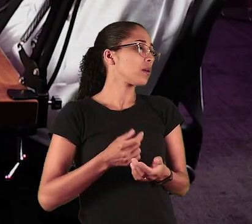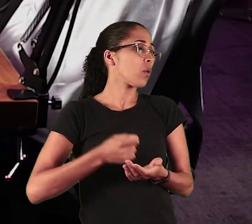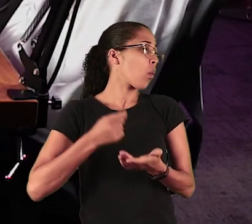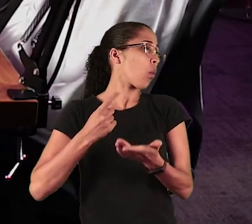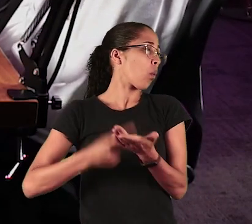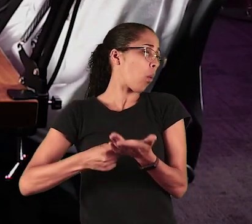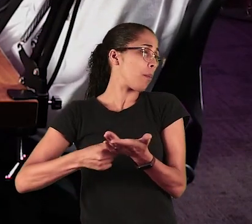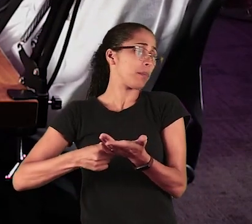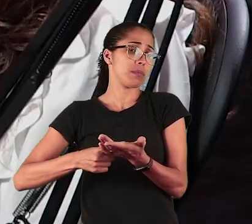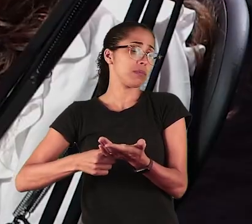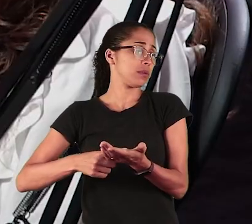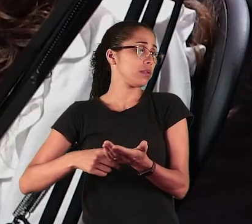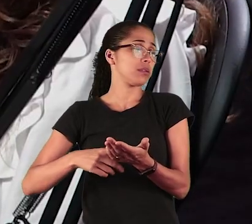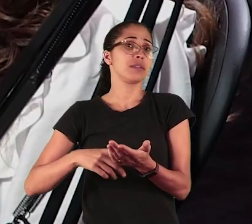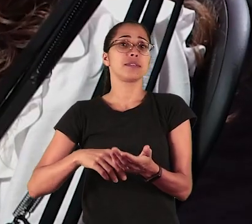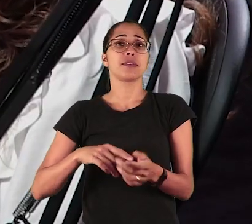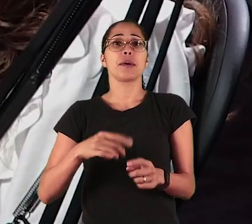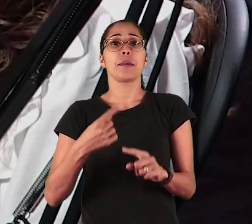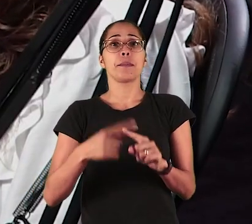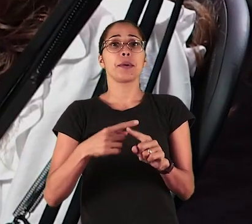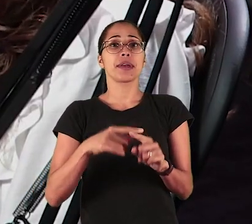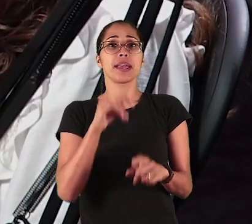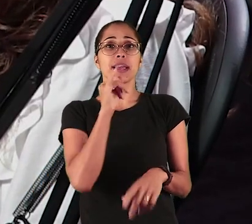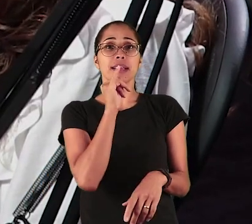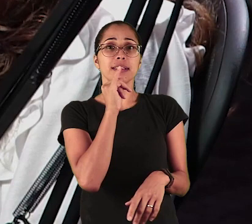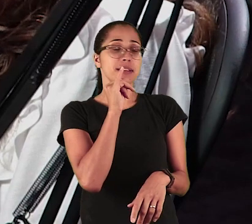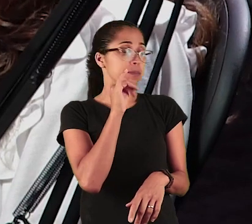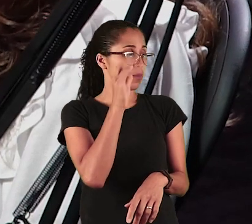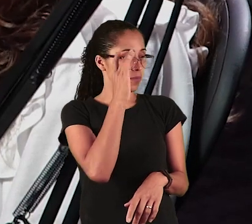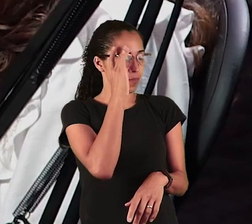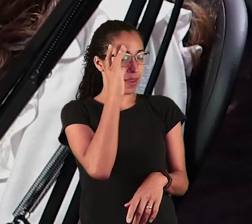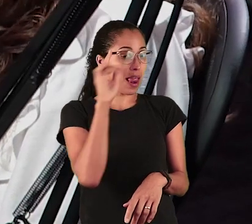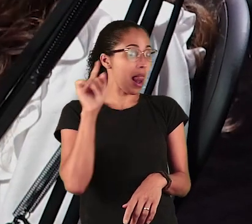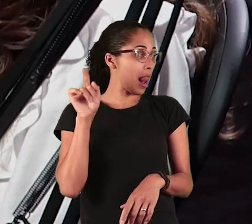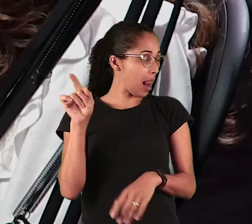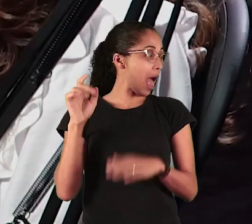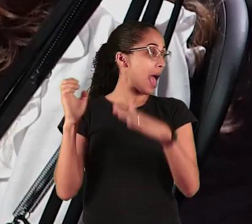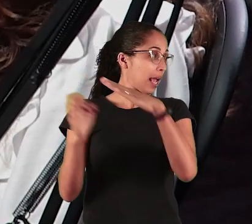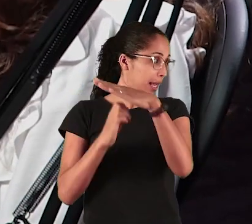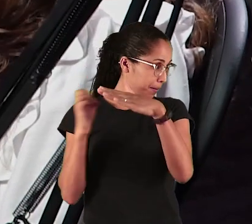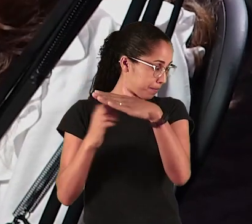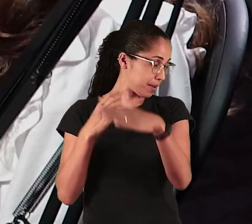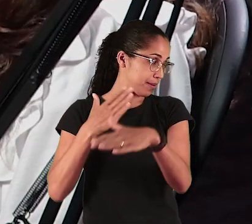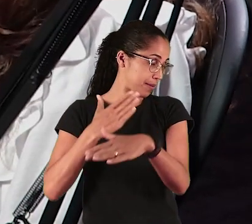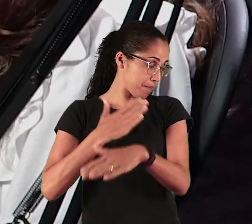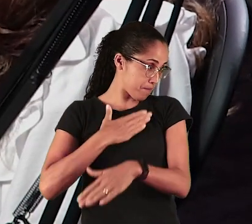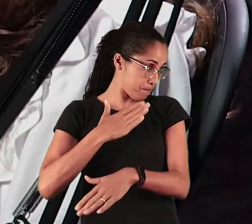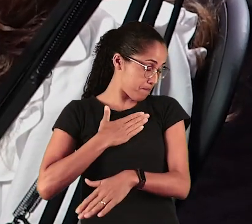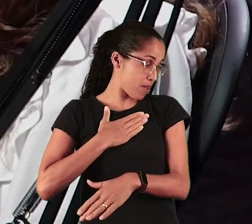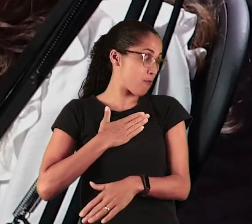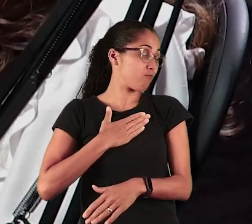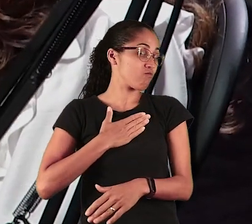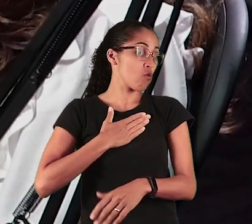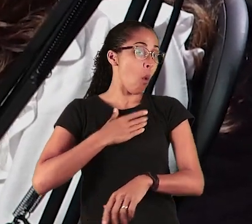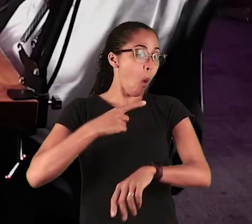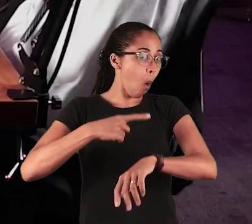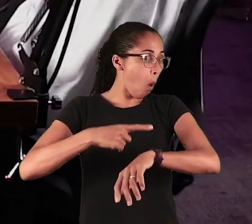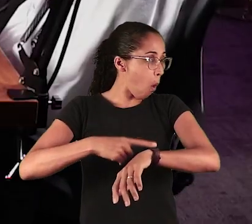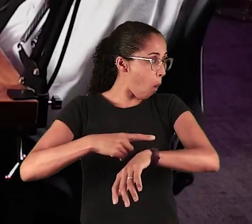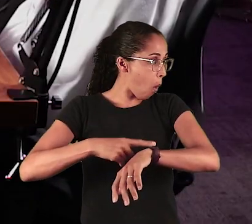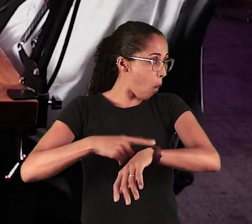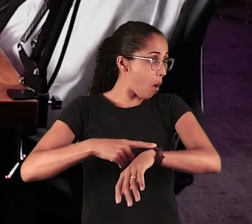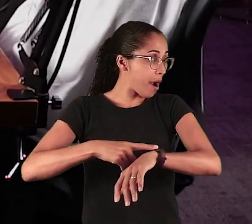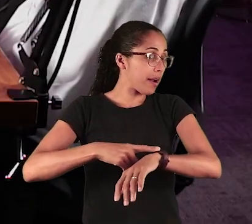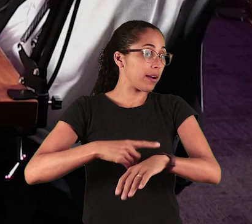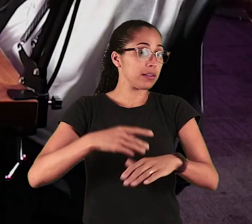inclusive na Drive é inegociável meu horário de saída eu saio 6 horas porque eu vou colocar o meu filho para duas horas